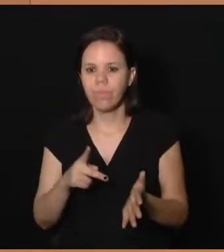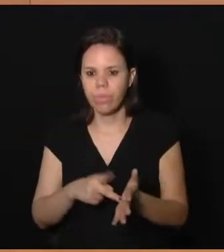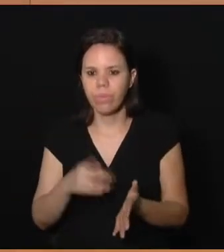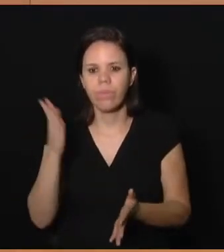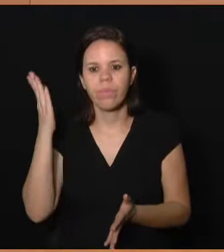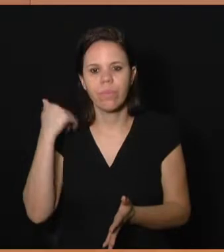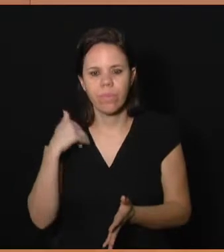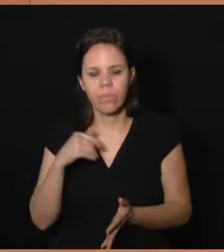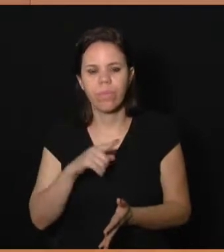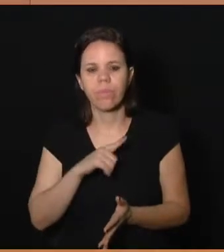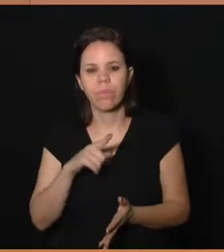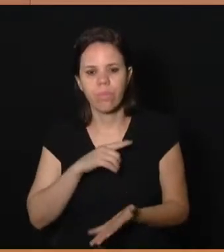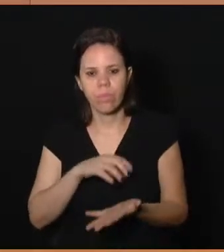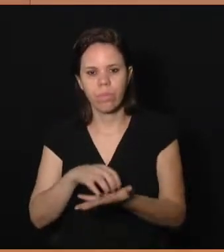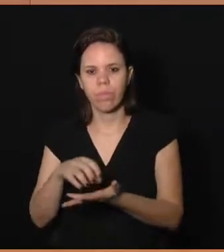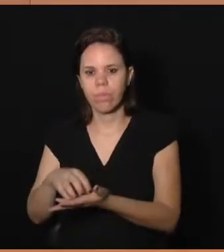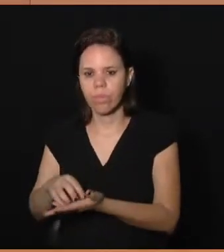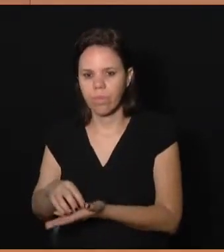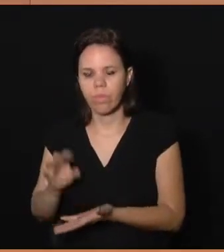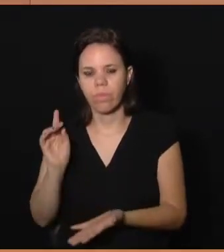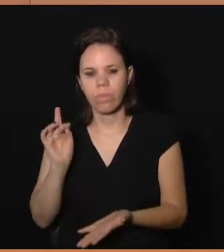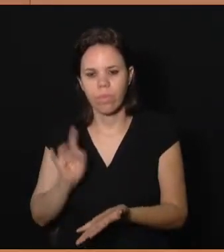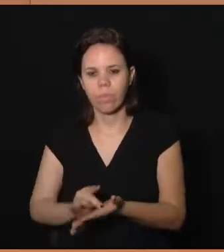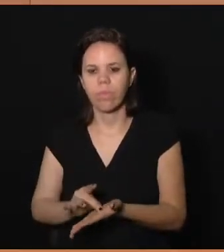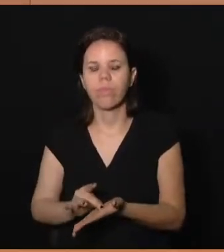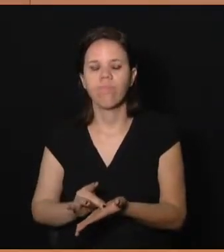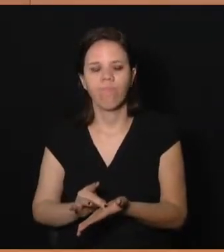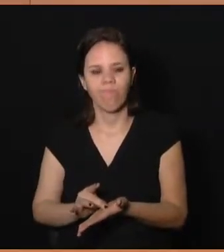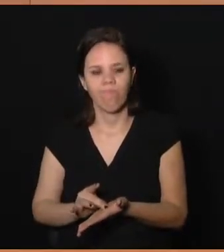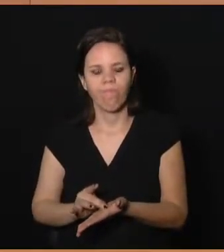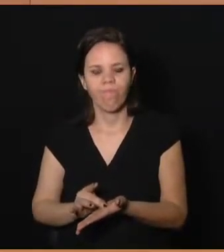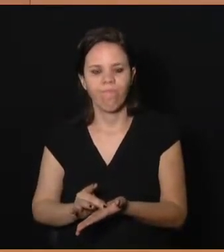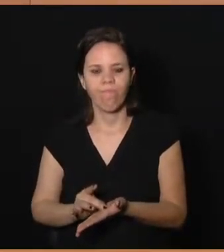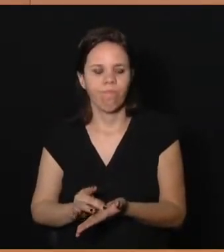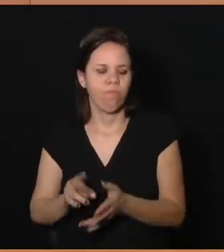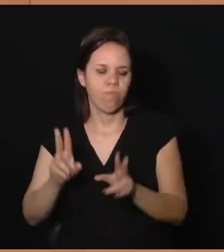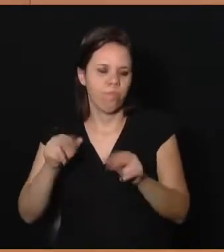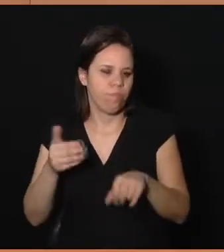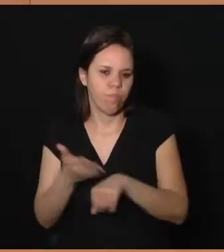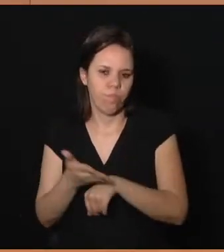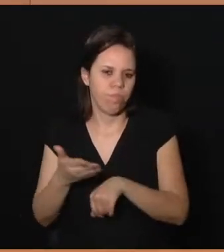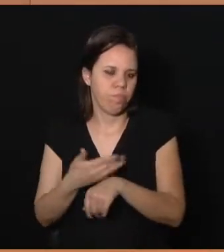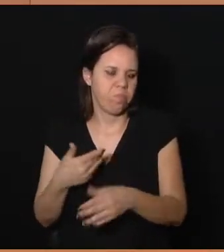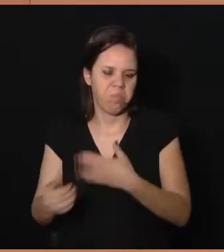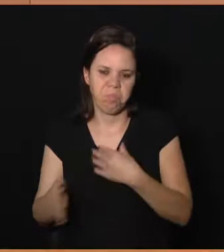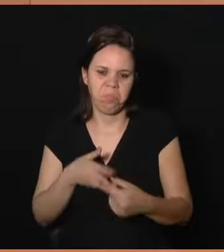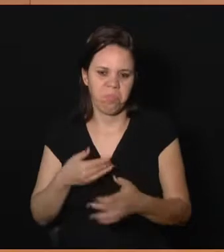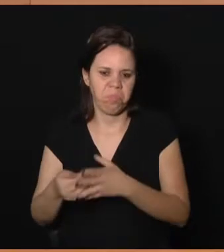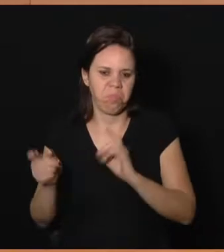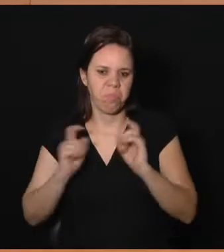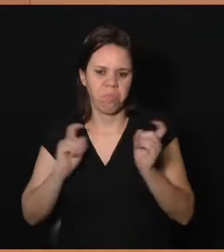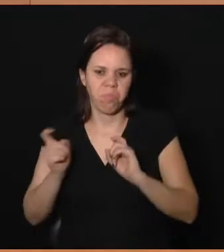soube até desse departamento, mas para ser bem honesto, a gente nunca participou de qualquer reunião, e eu